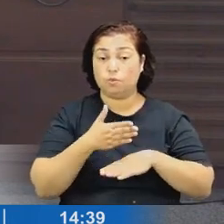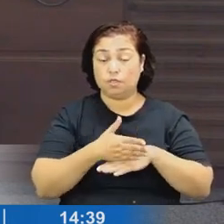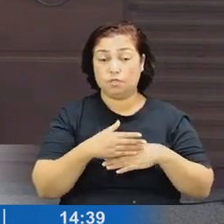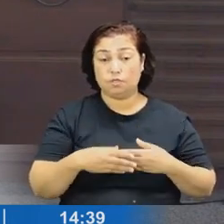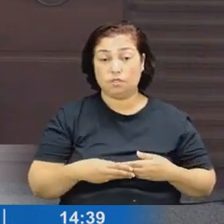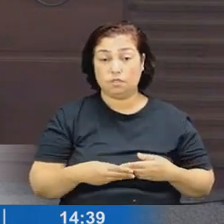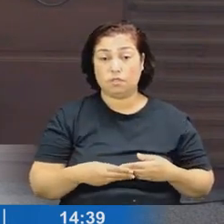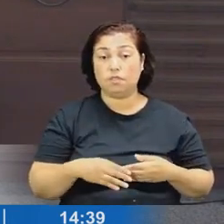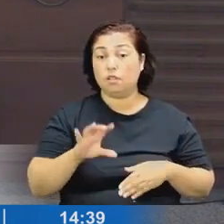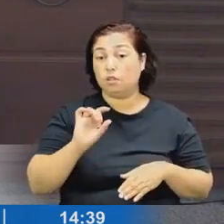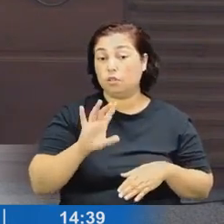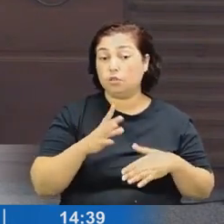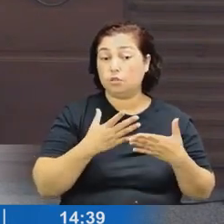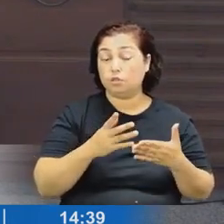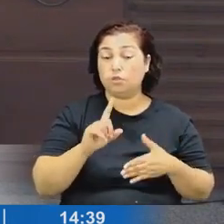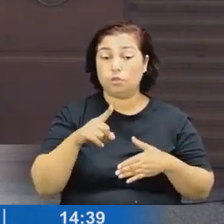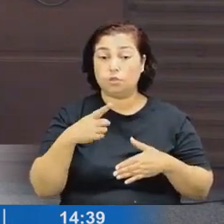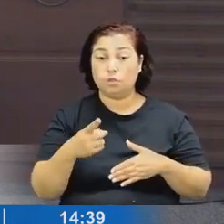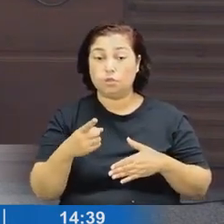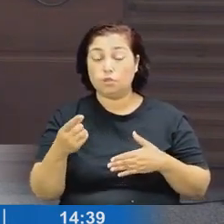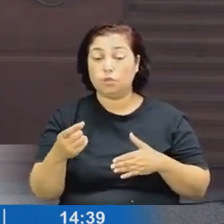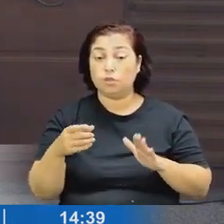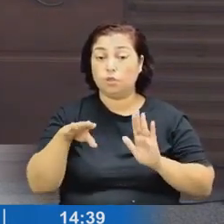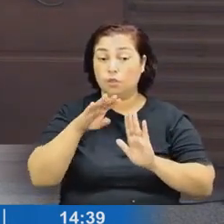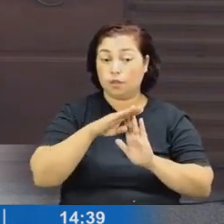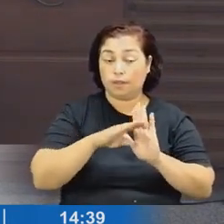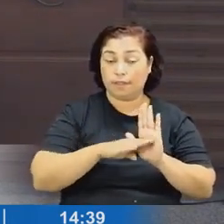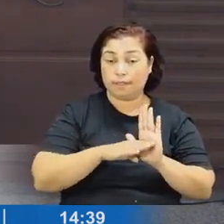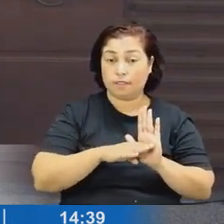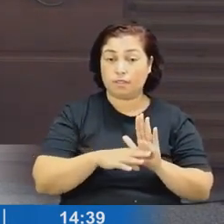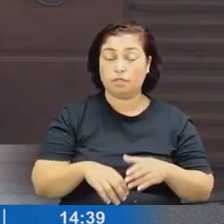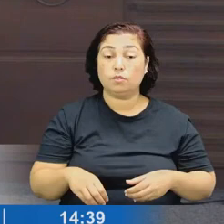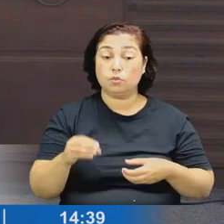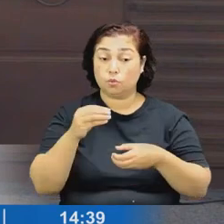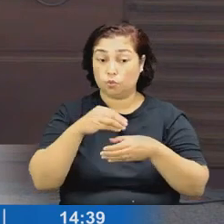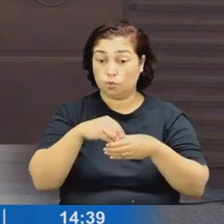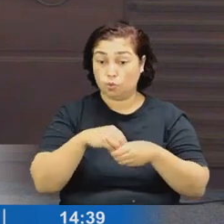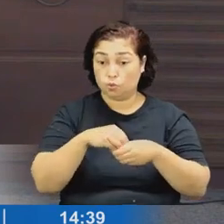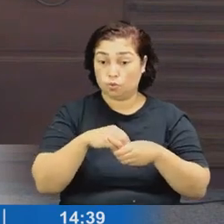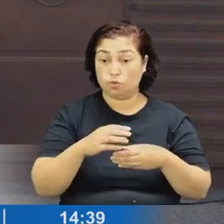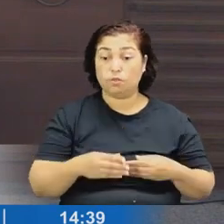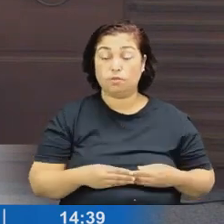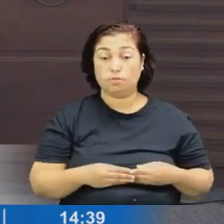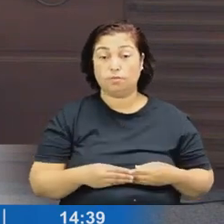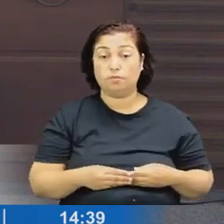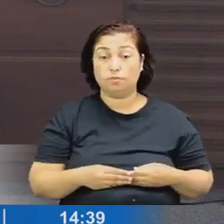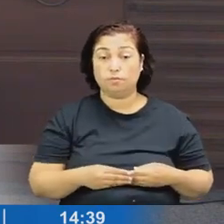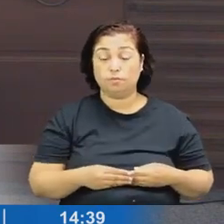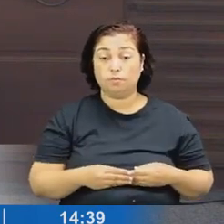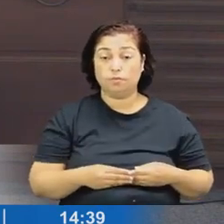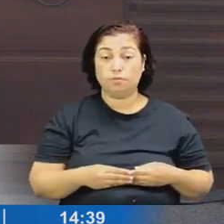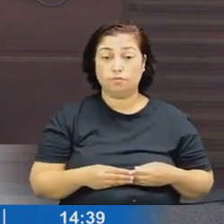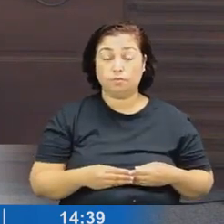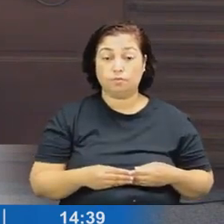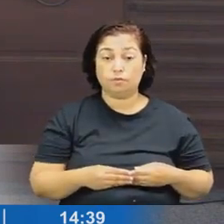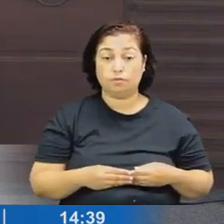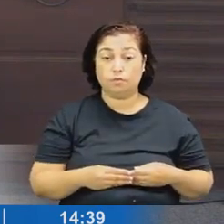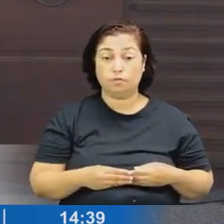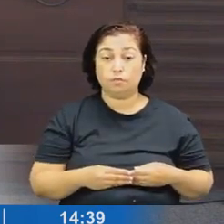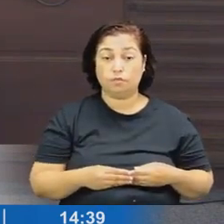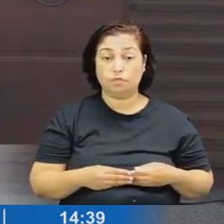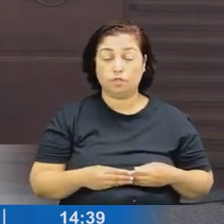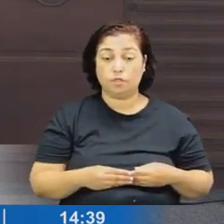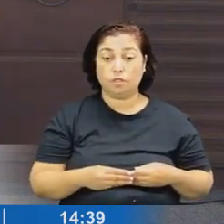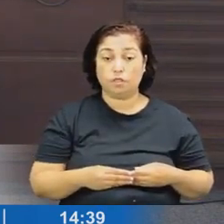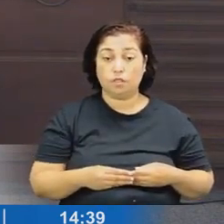ela só vale depois que a gente vai para parte depois da parte conceitual né que a gente vai eu vou dar um fazer um resumo que só tinha um ali nosso amigo